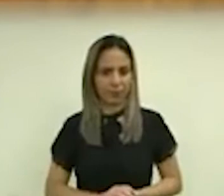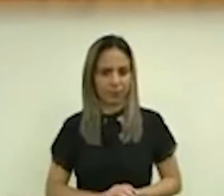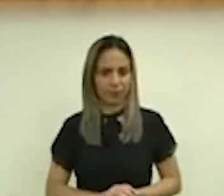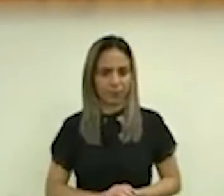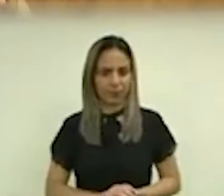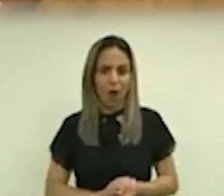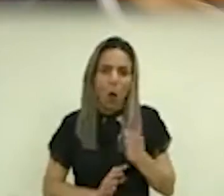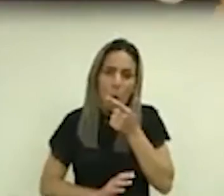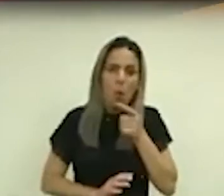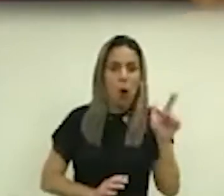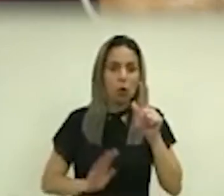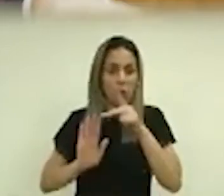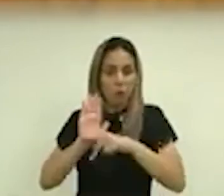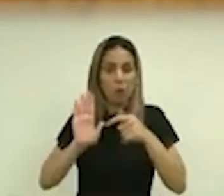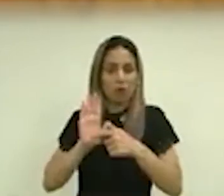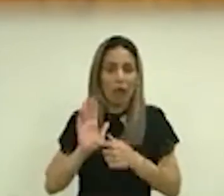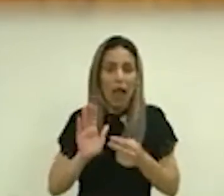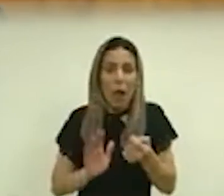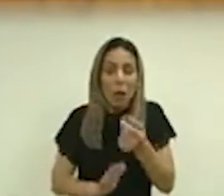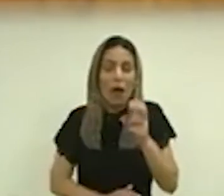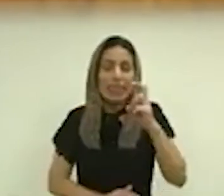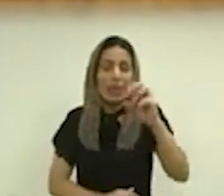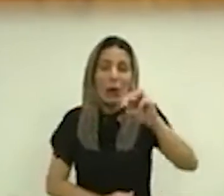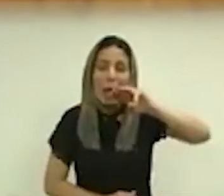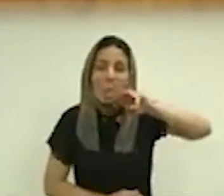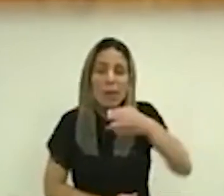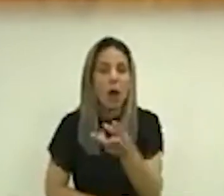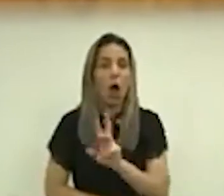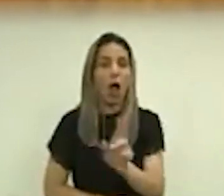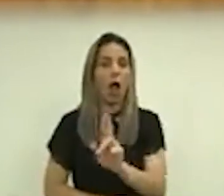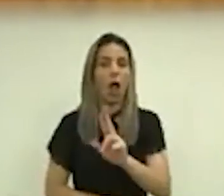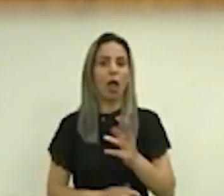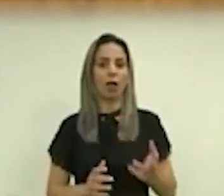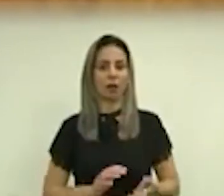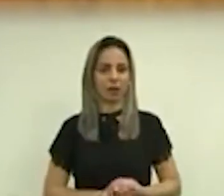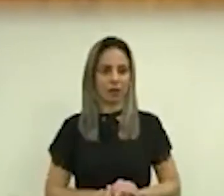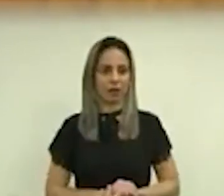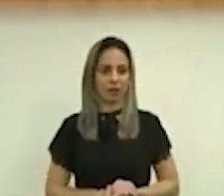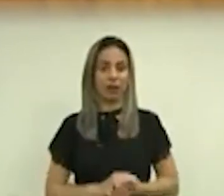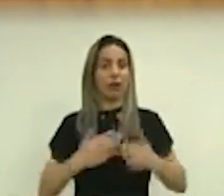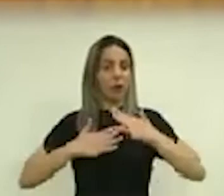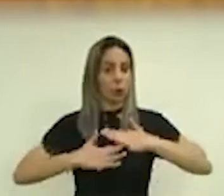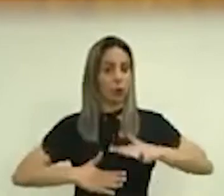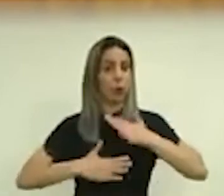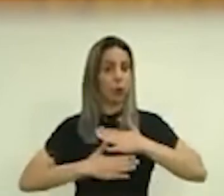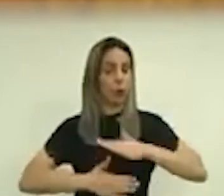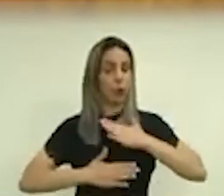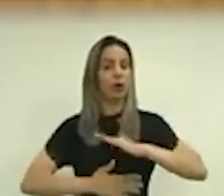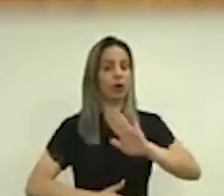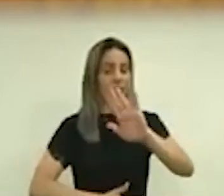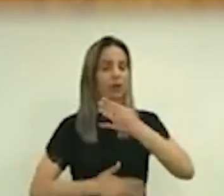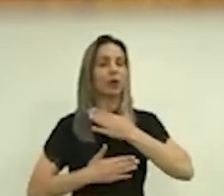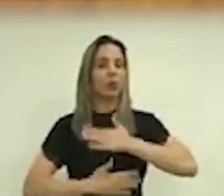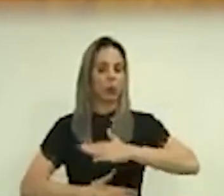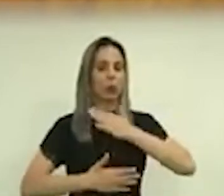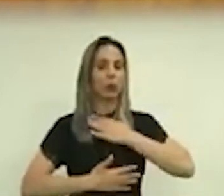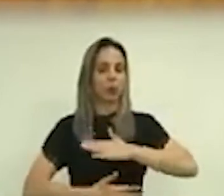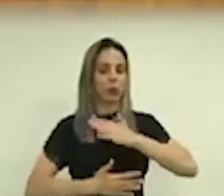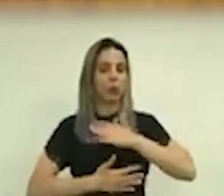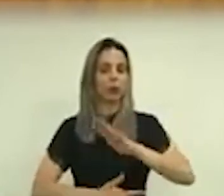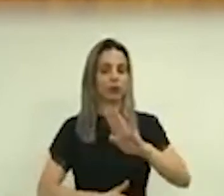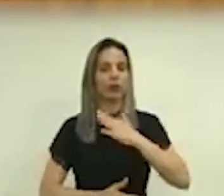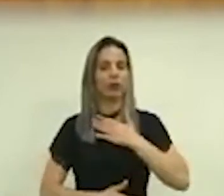O outro projeto vinha com quase 50 milhões de reais. Deixa eu acalmar aqui, porque... Deixa eu acalmar